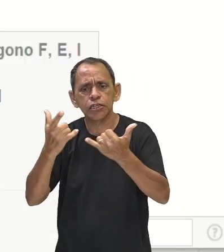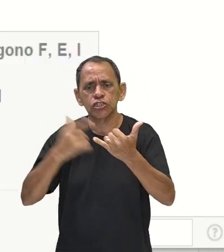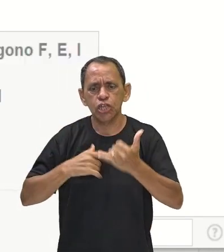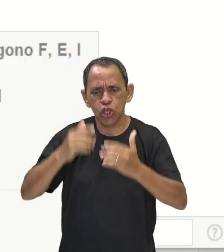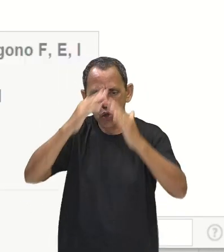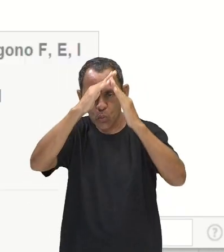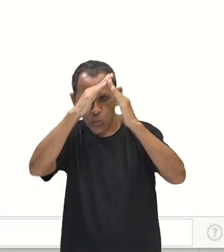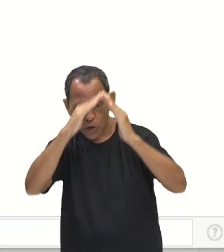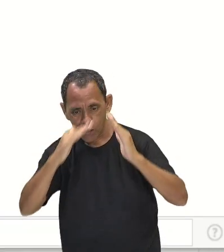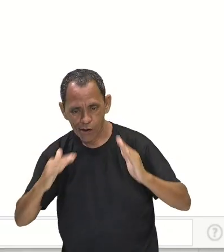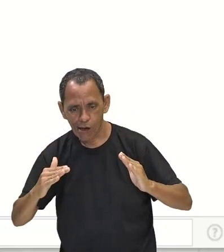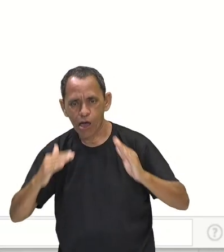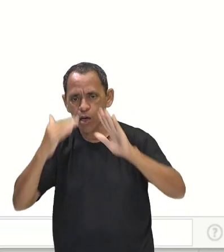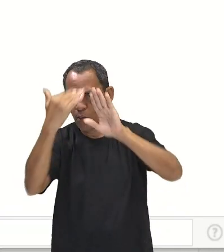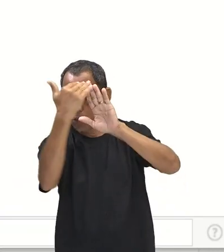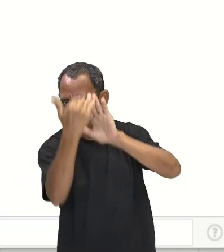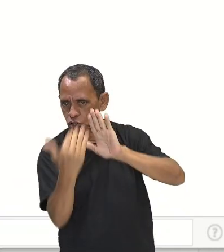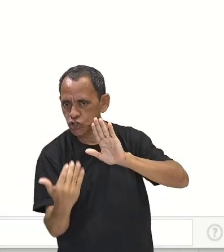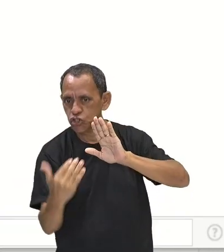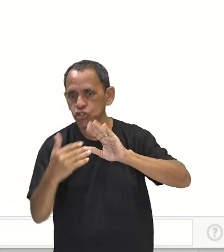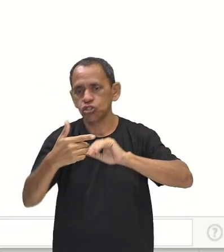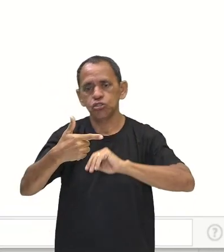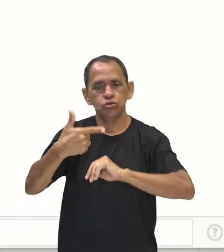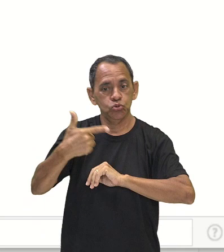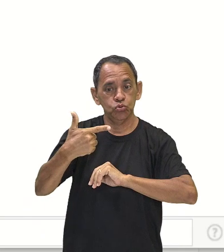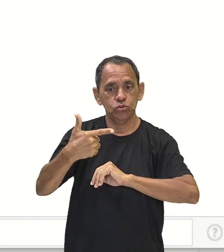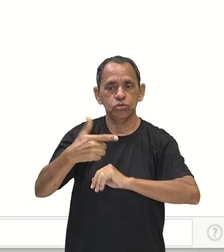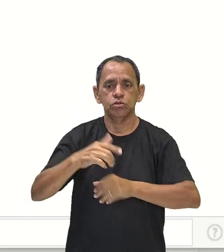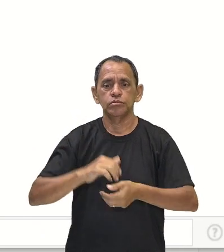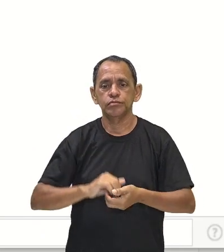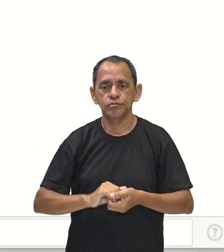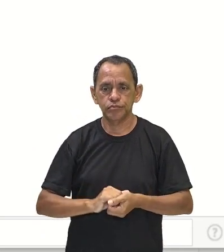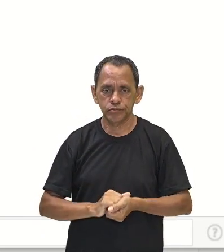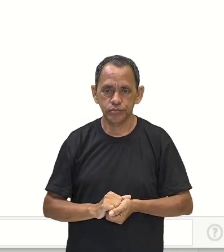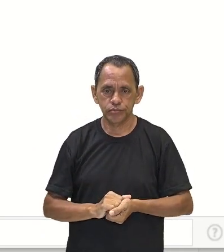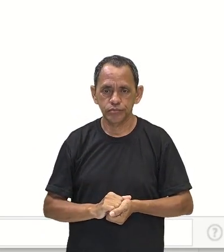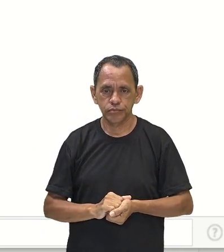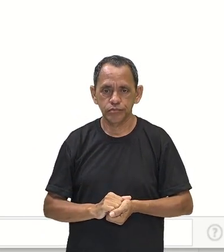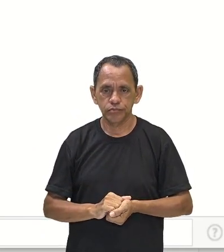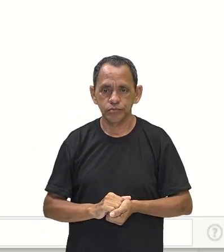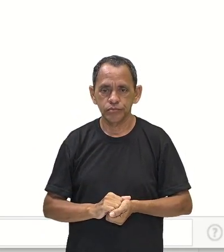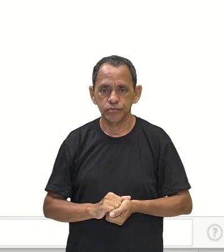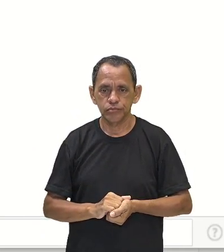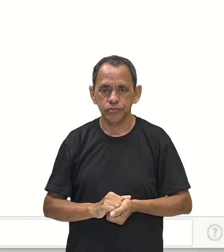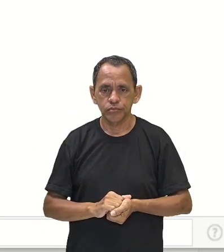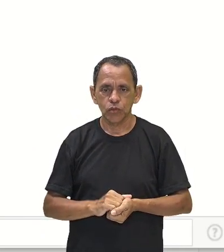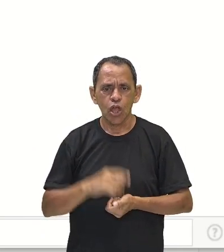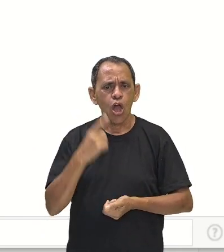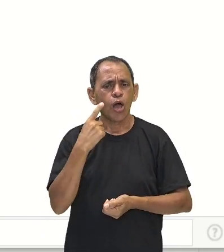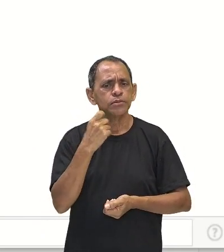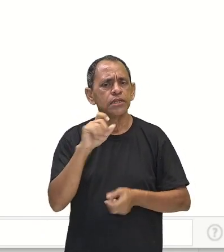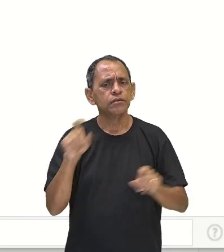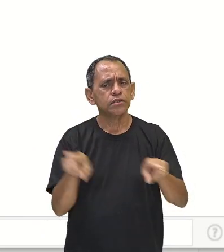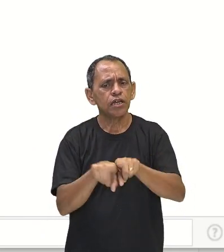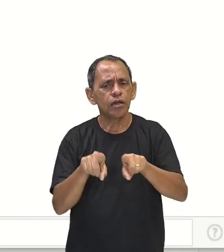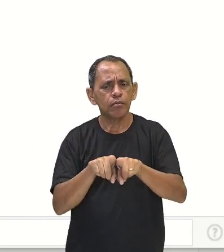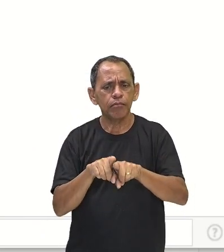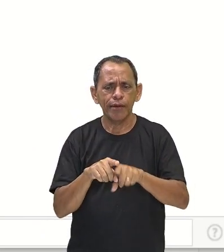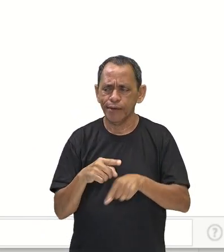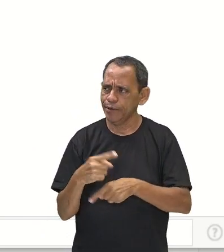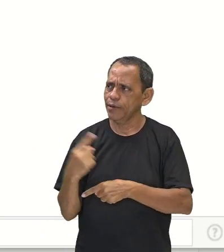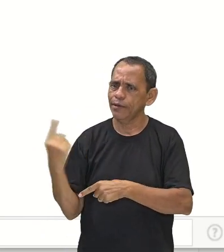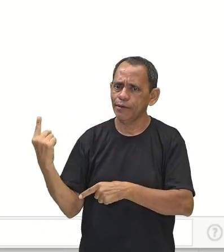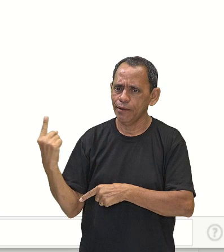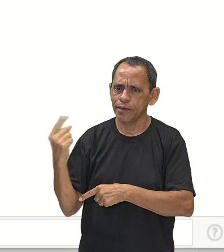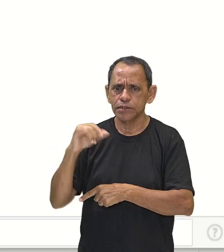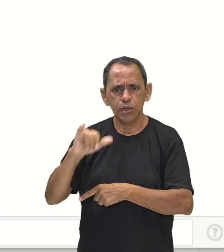chamado de octaedro. Muito bem. Então, nós podemos observar aqui o seguinte, que esse nosso octaedro,